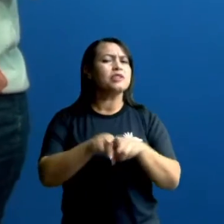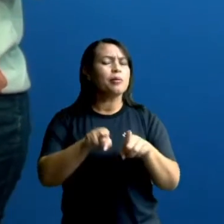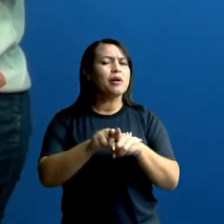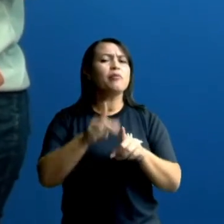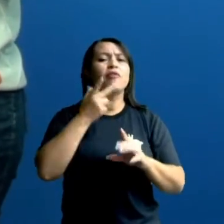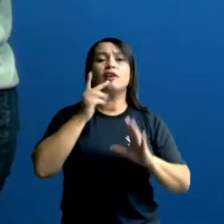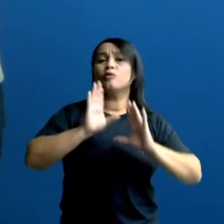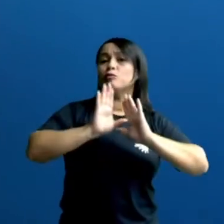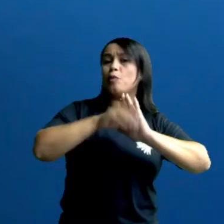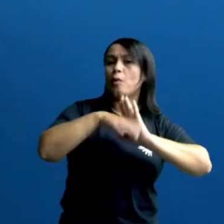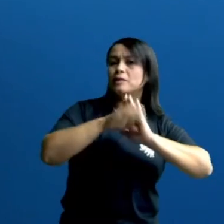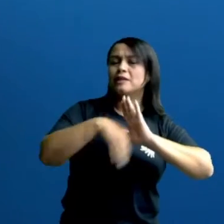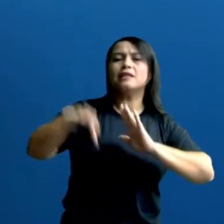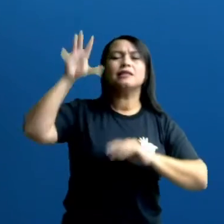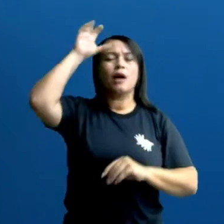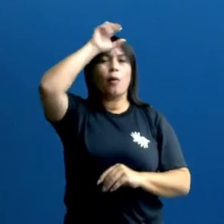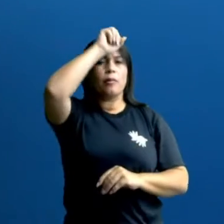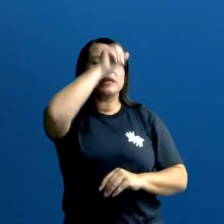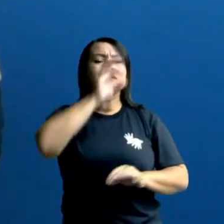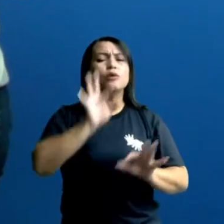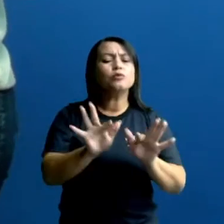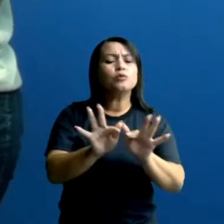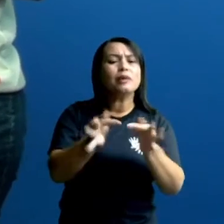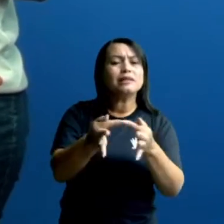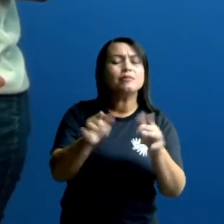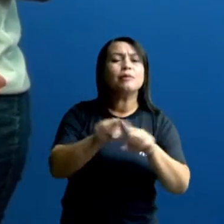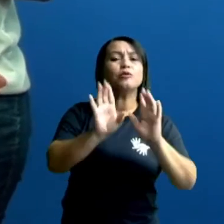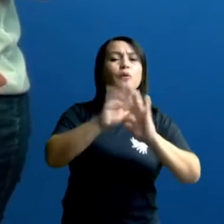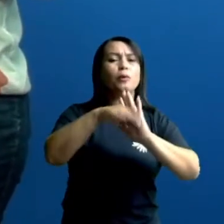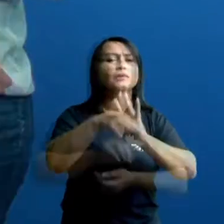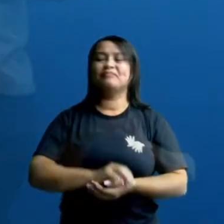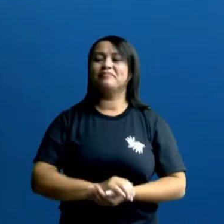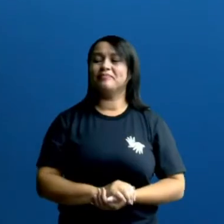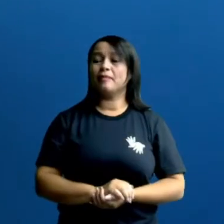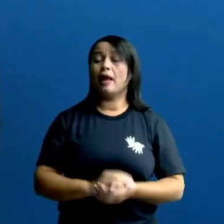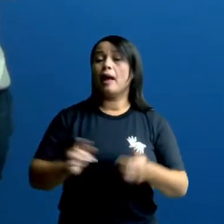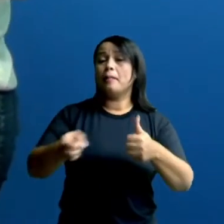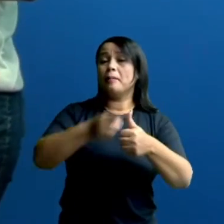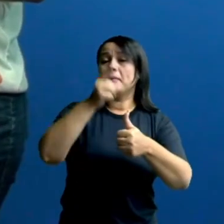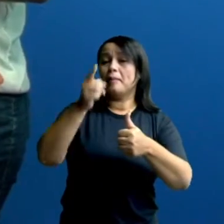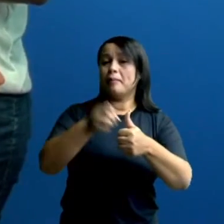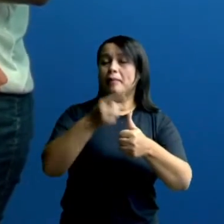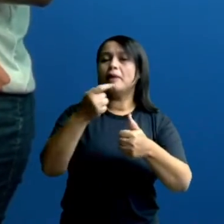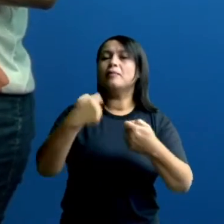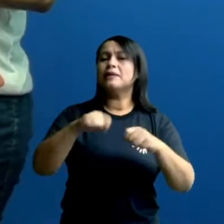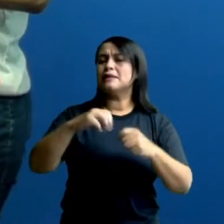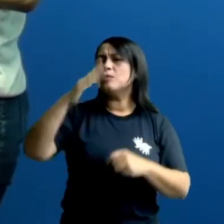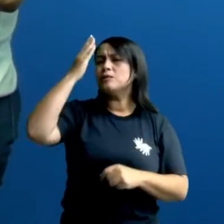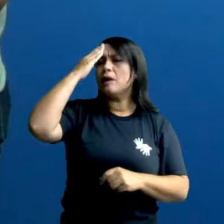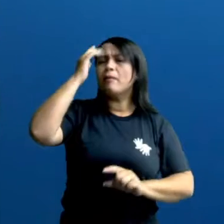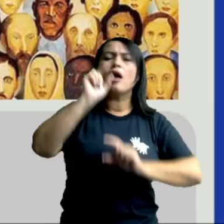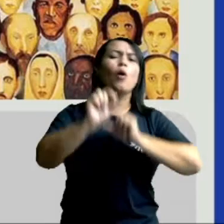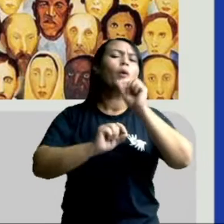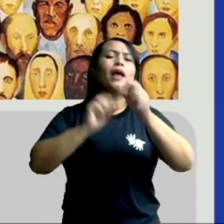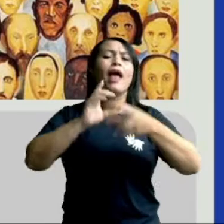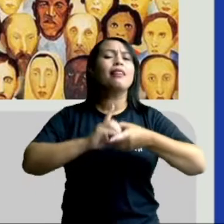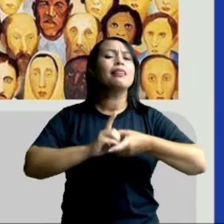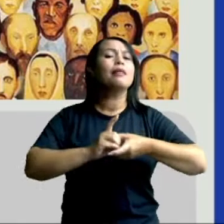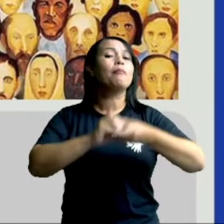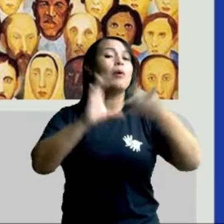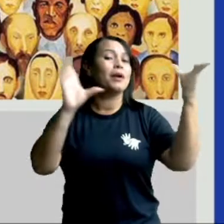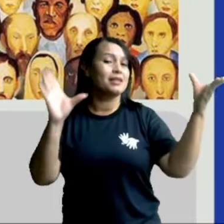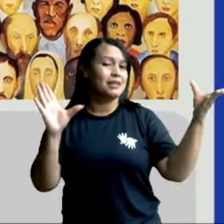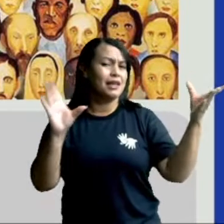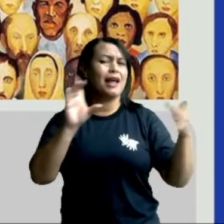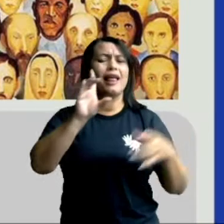os conceitos e a compreensão, os conceitos básicos de população. Primeiro a gente precisa saber o que é